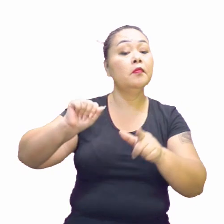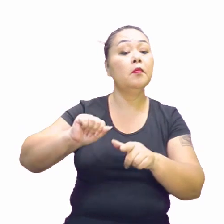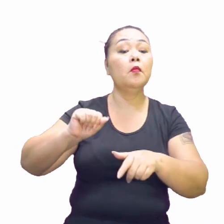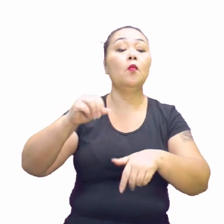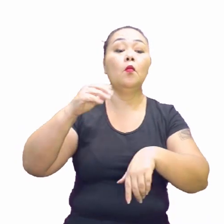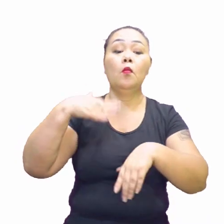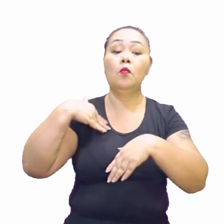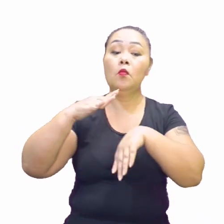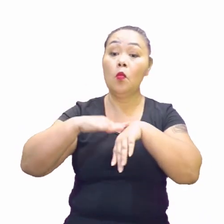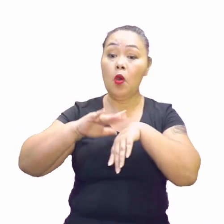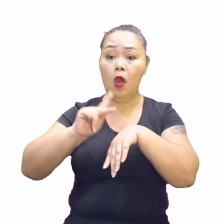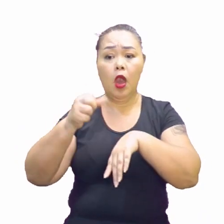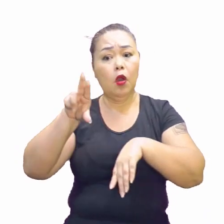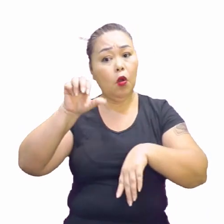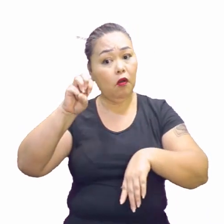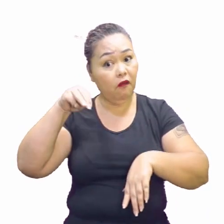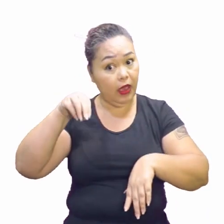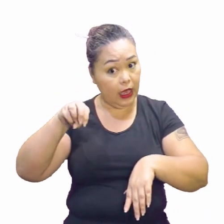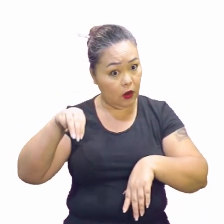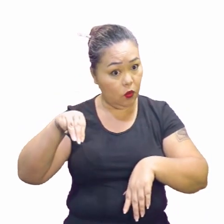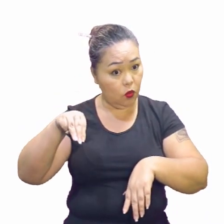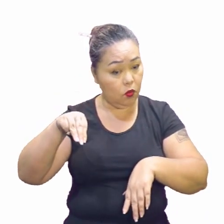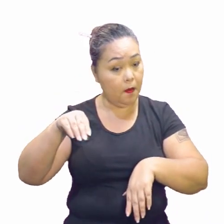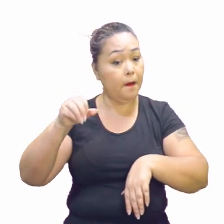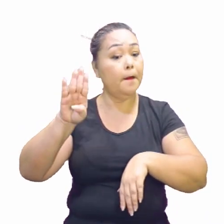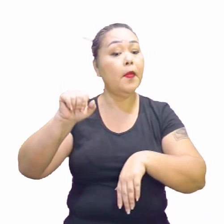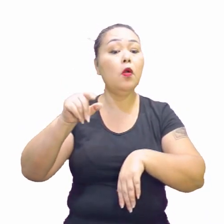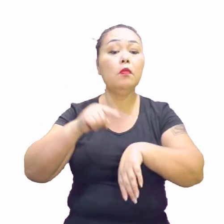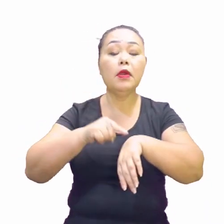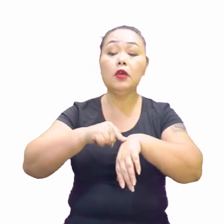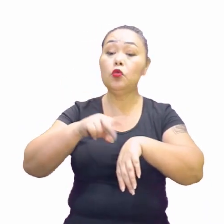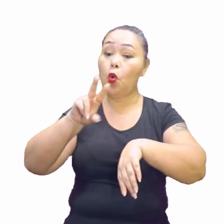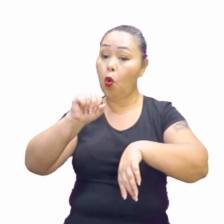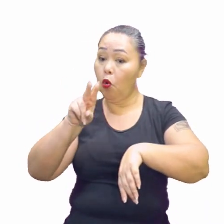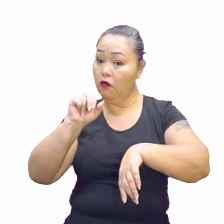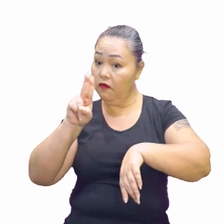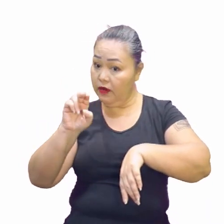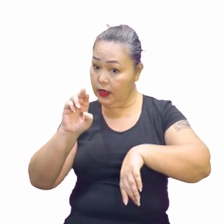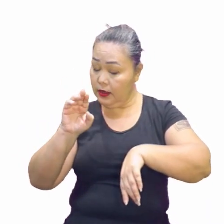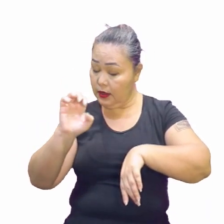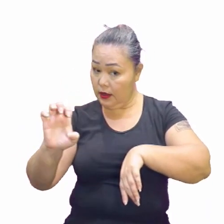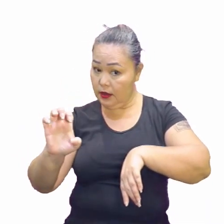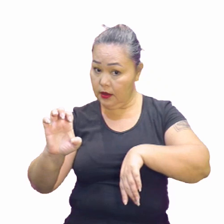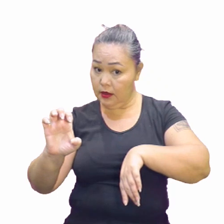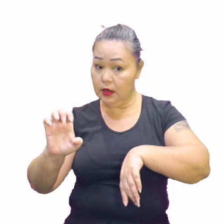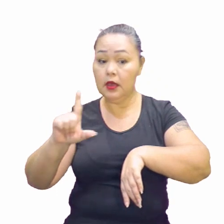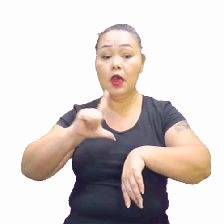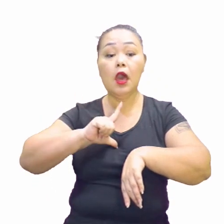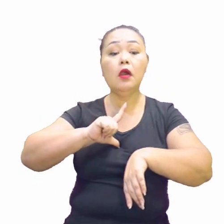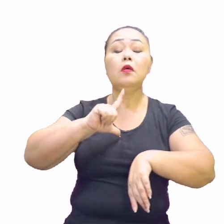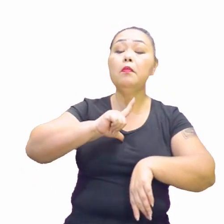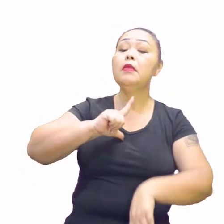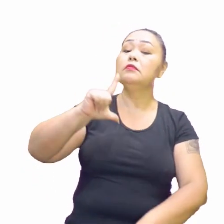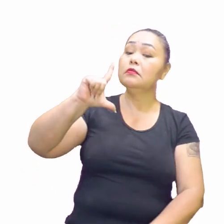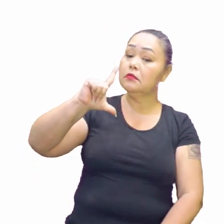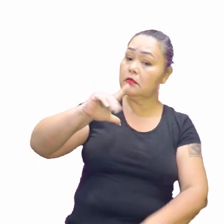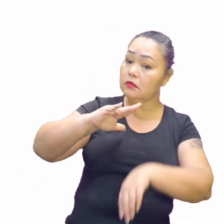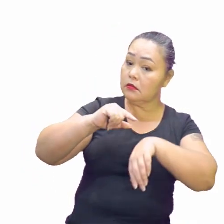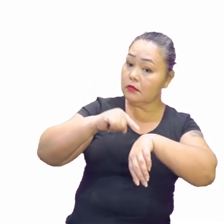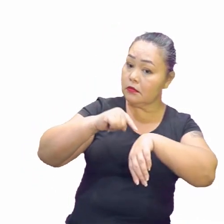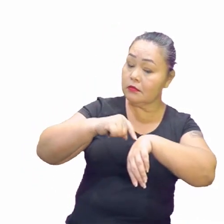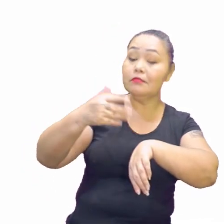A, momentos houveram. B, momentos houve. C,